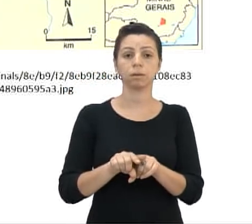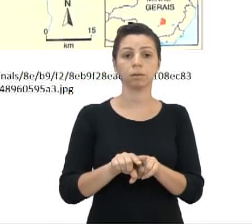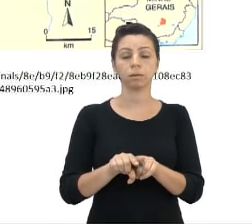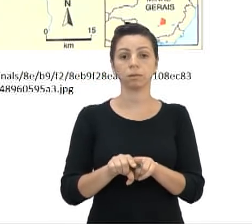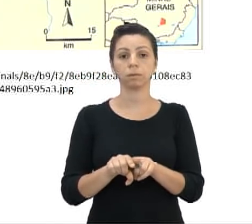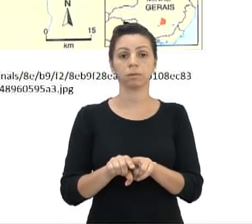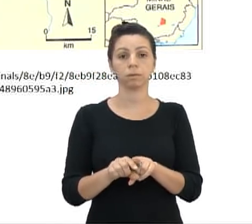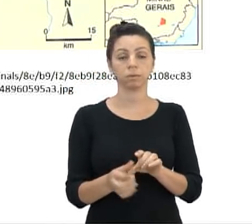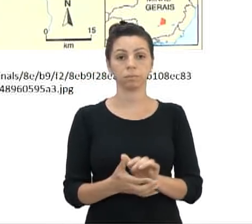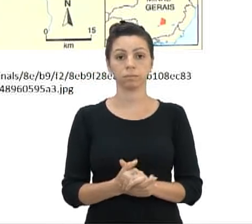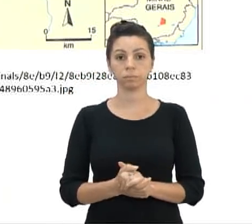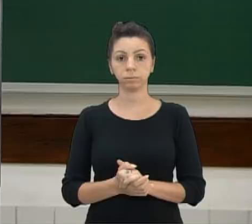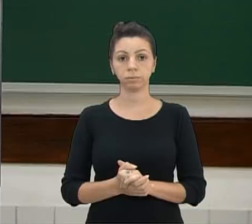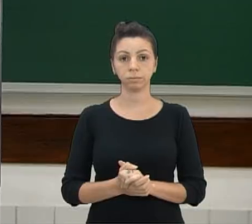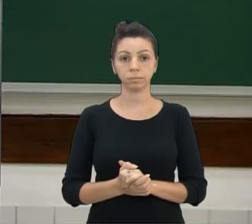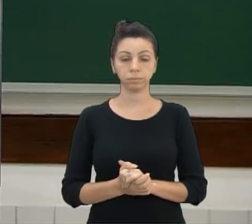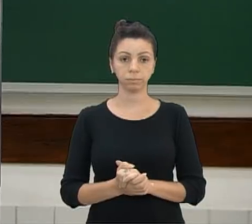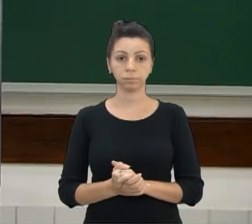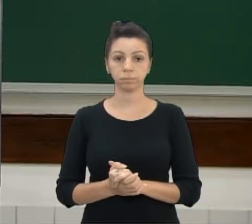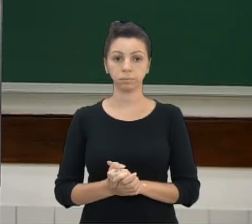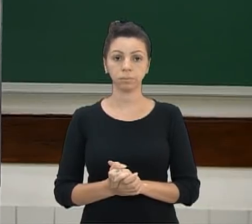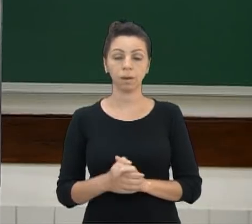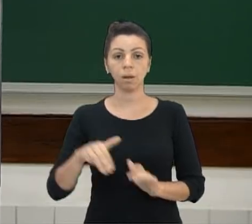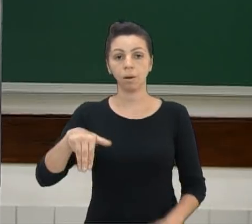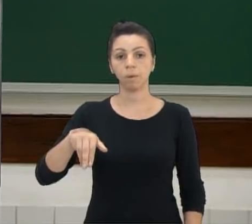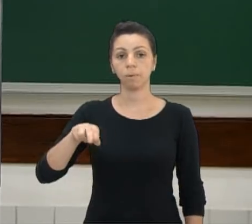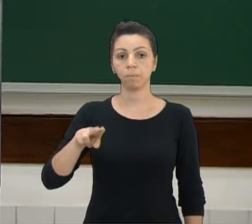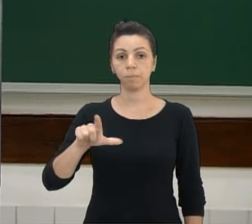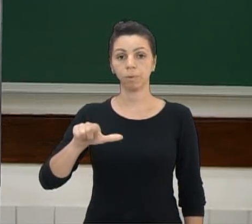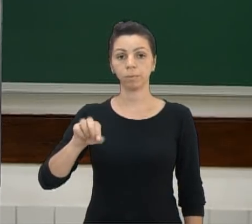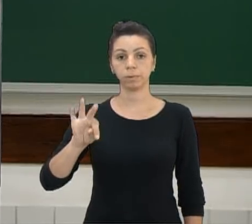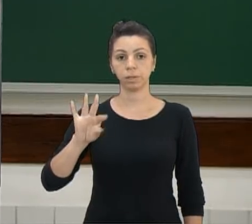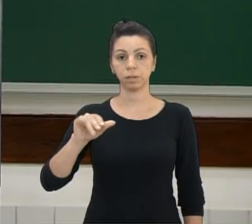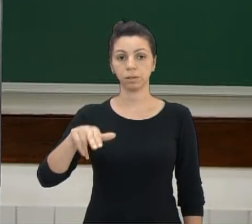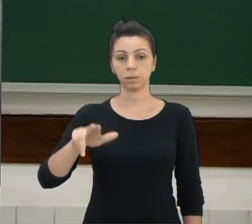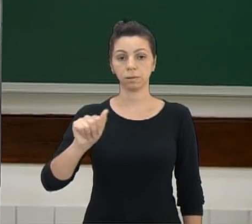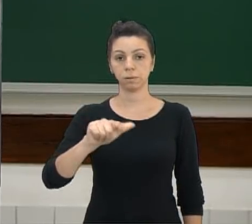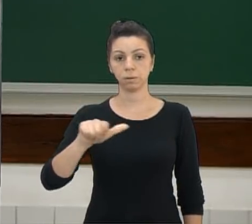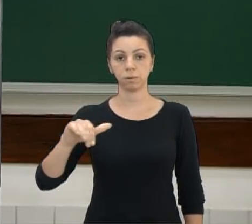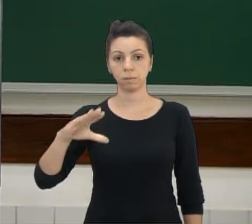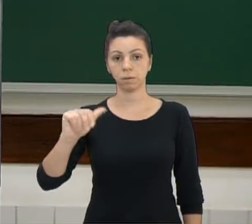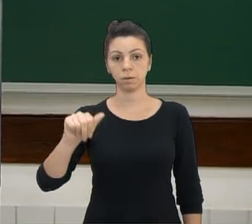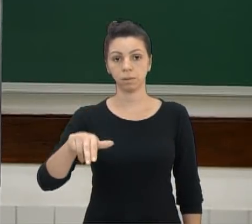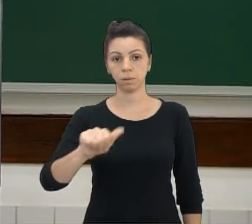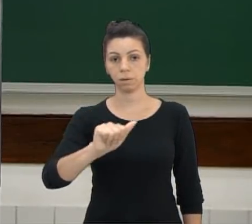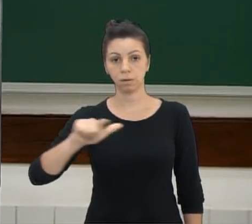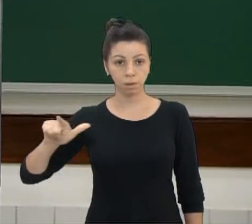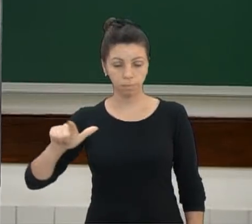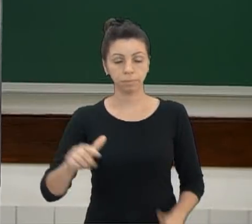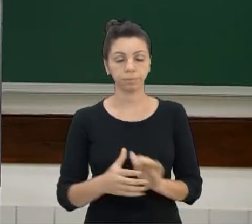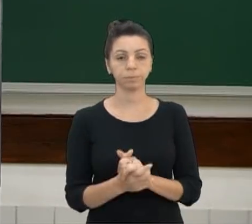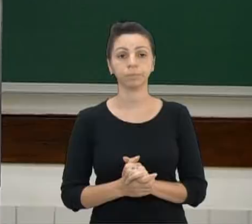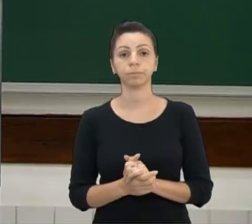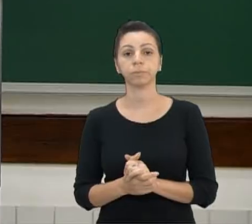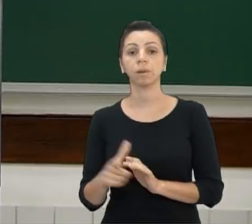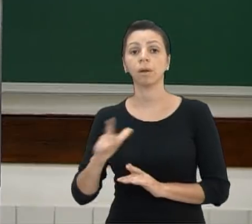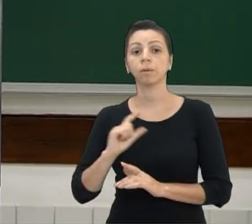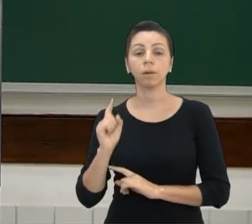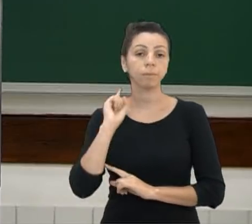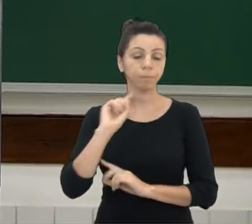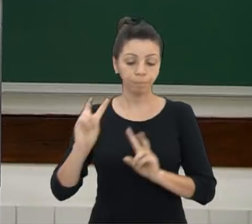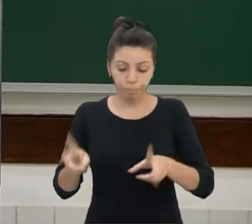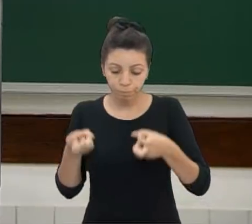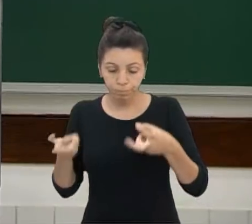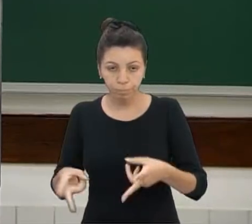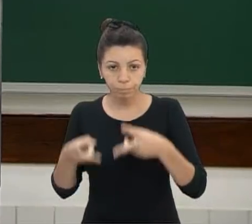composto de multinacionais. Então, aqui algumas características principais do nosso país em relação à atividade mineradora, em